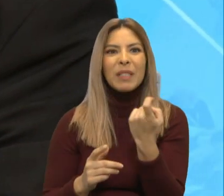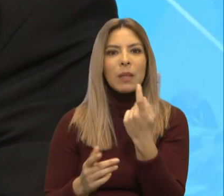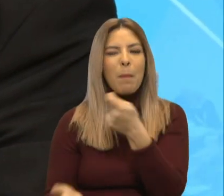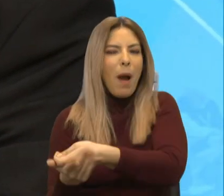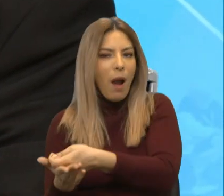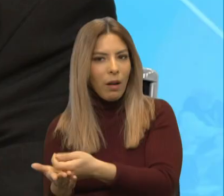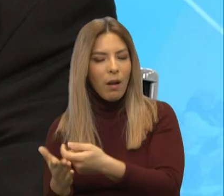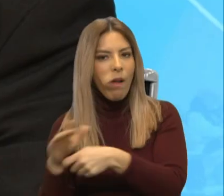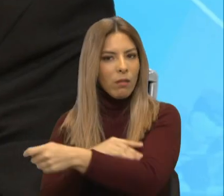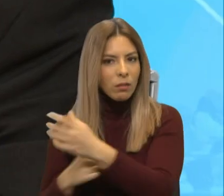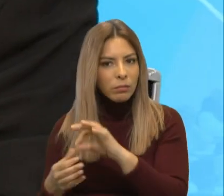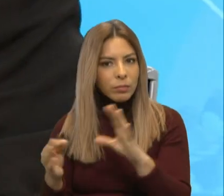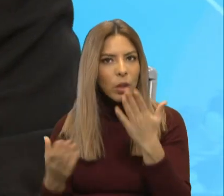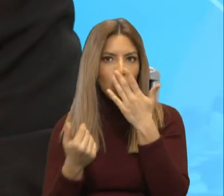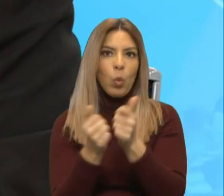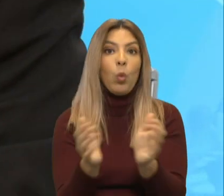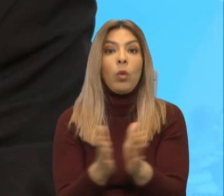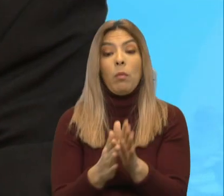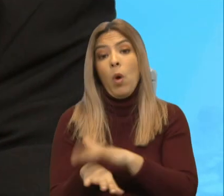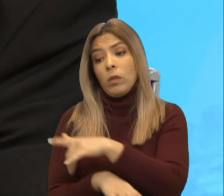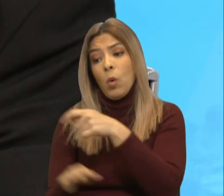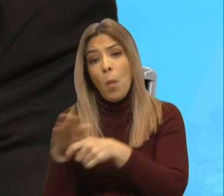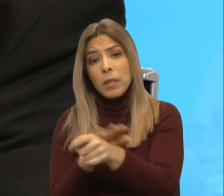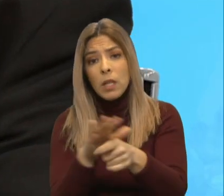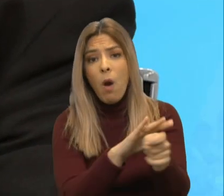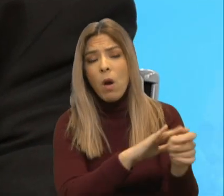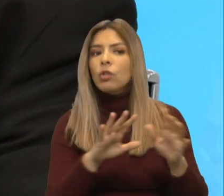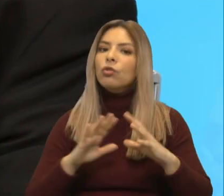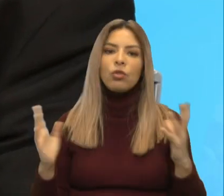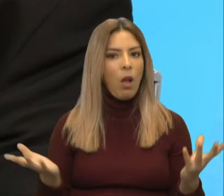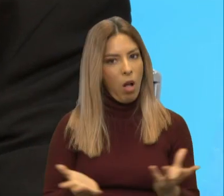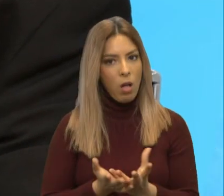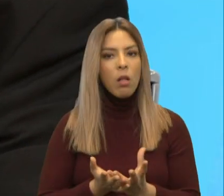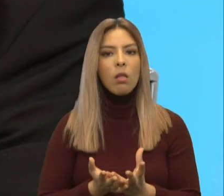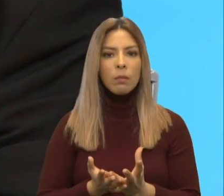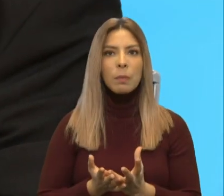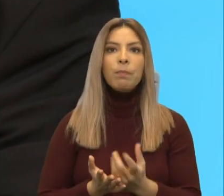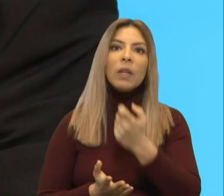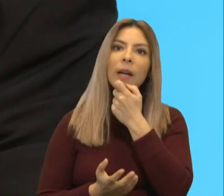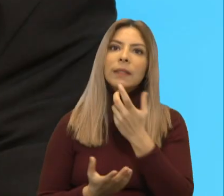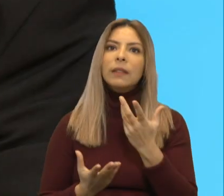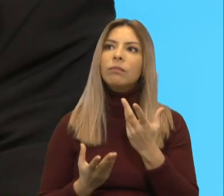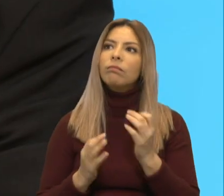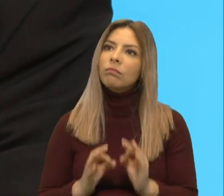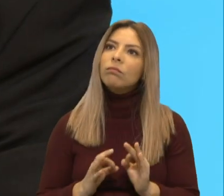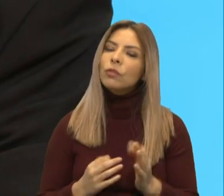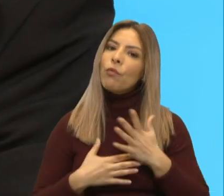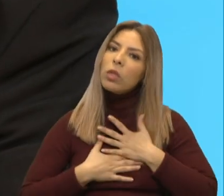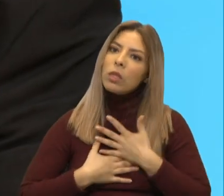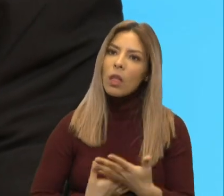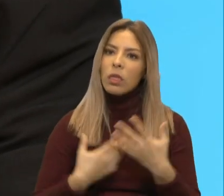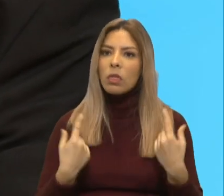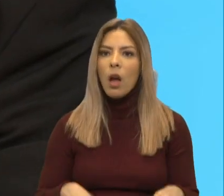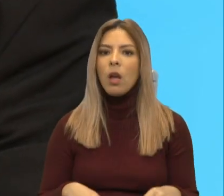isso, de facto, é fruto da corrupção que é generalizada. Enquanto não houver uma vontade, digamos